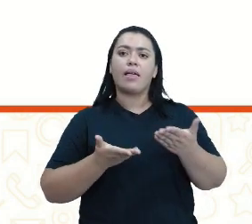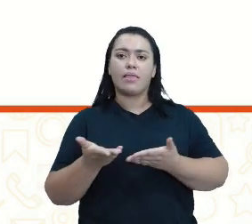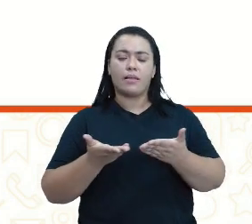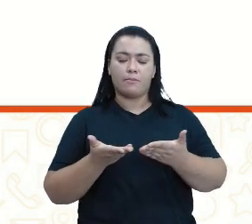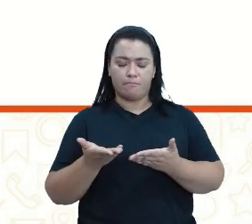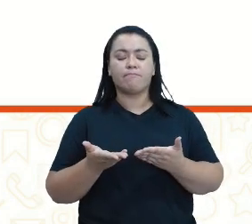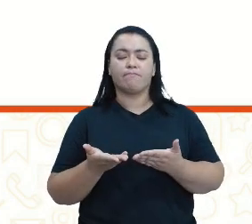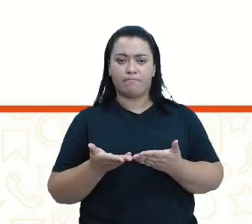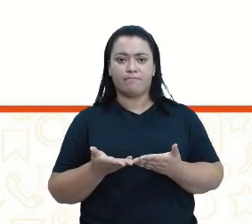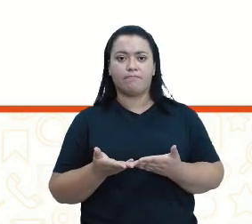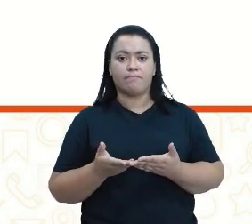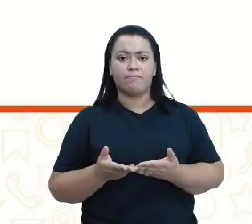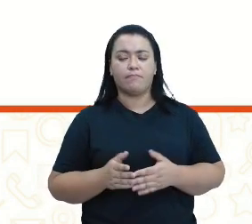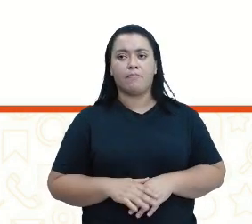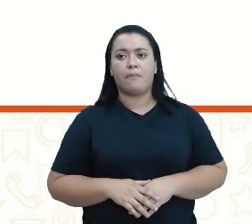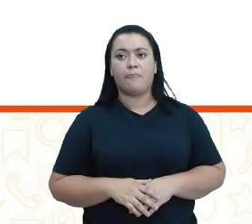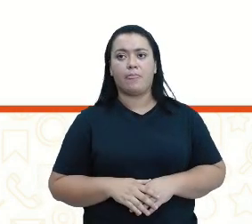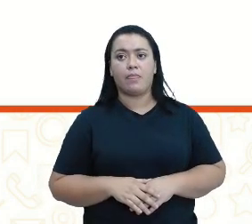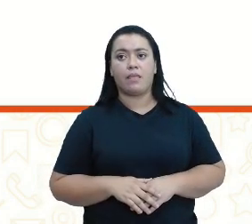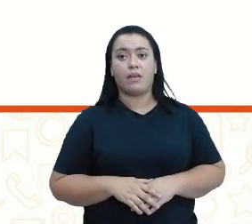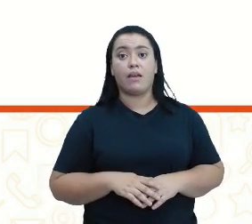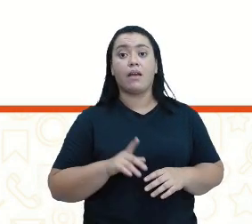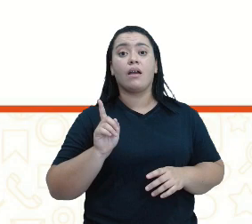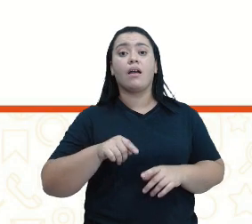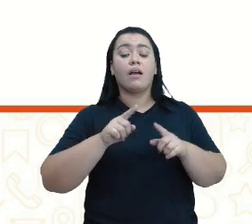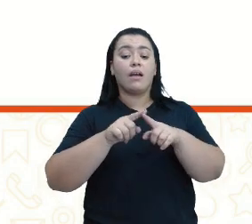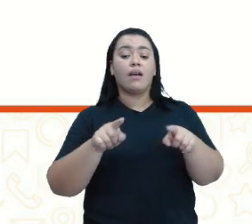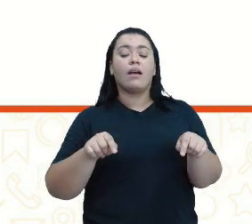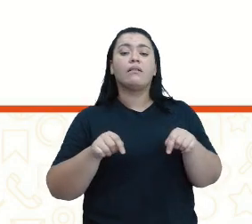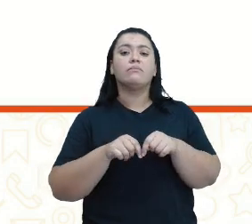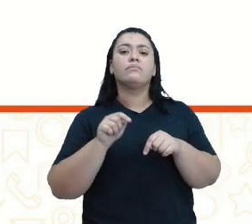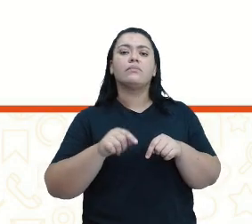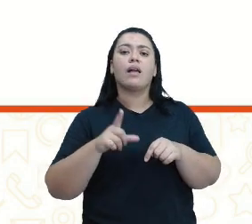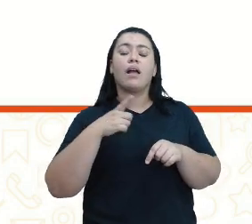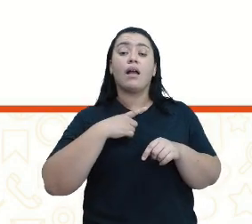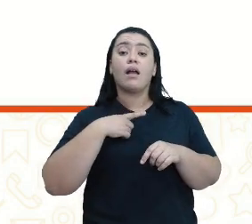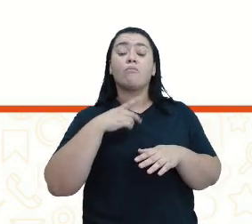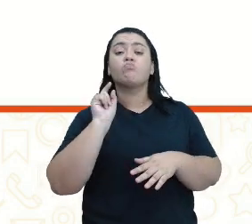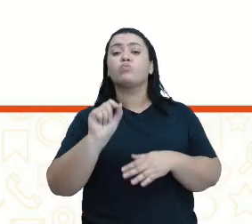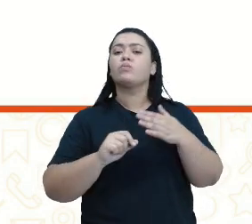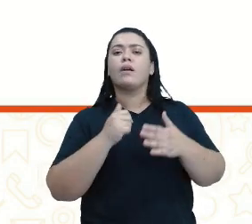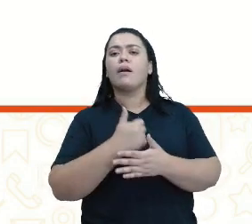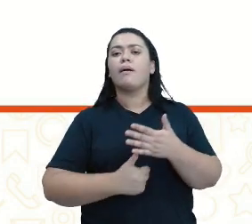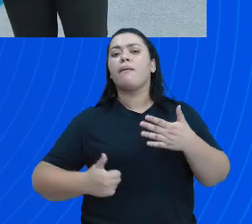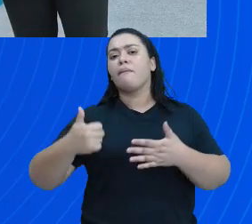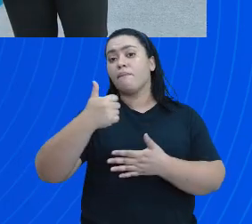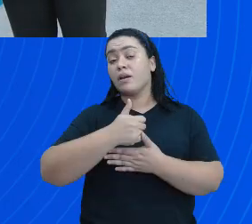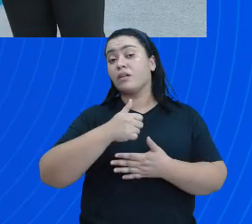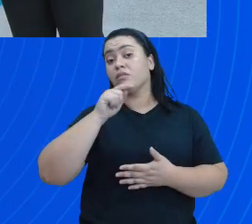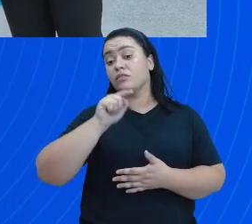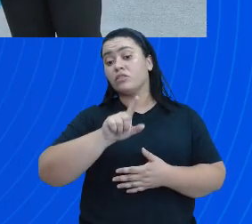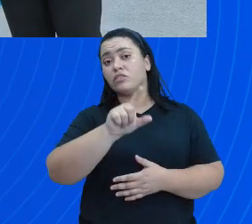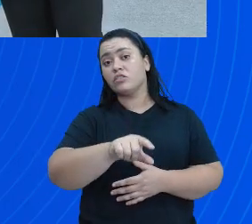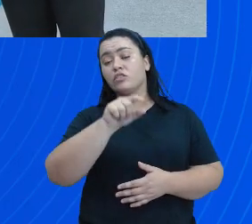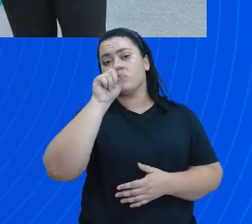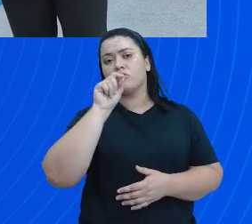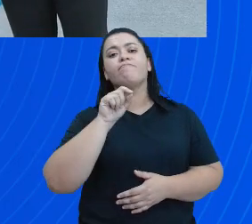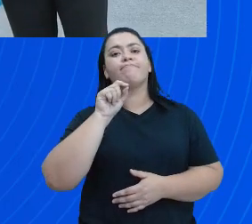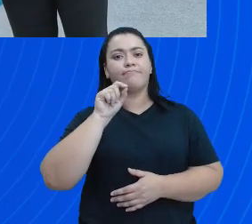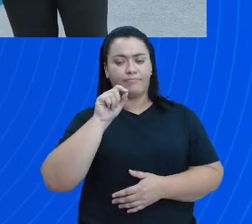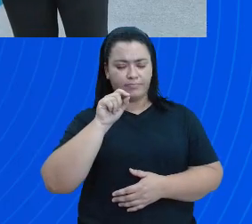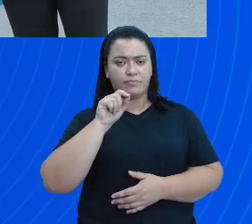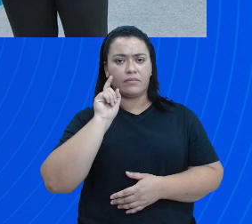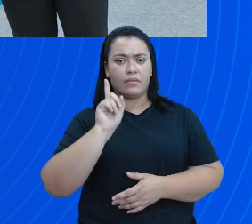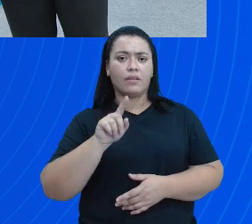atendimento. Então, essa sala de recurso, ela é prioritariamente escolhida, não é, feita para